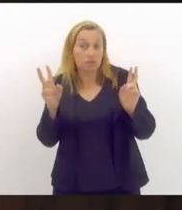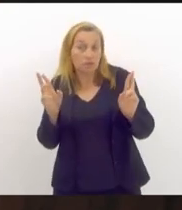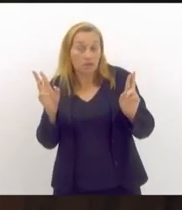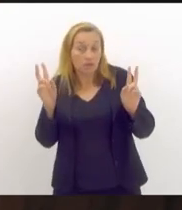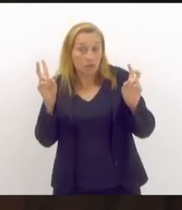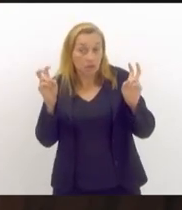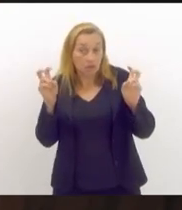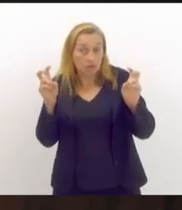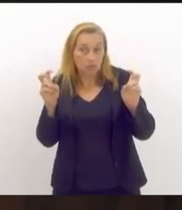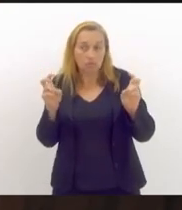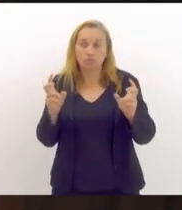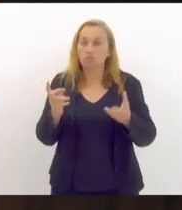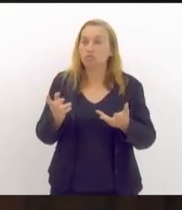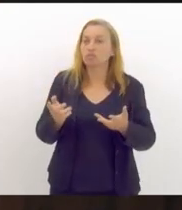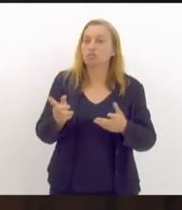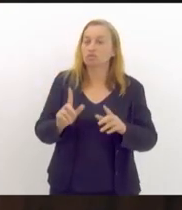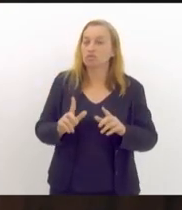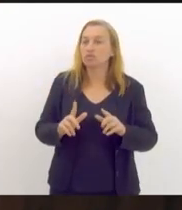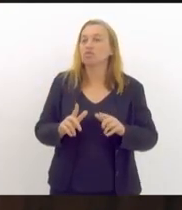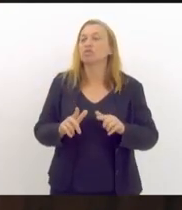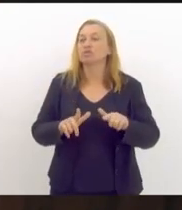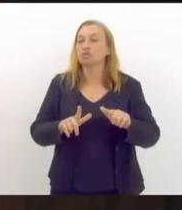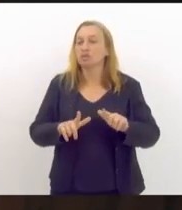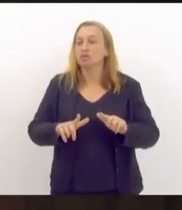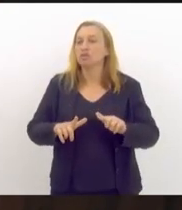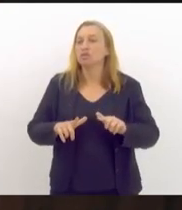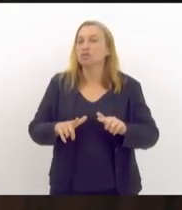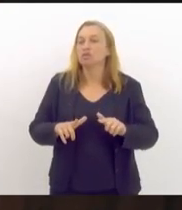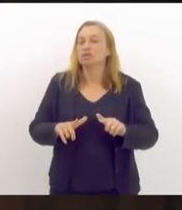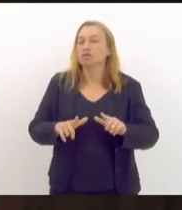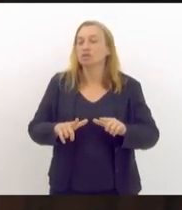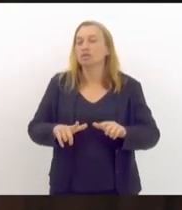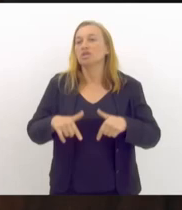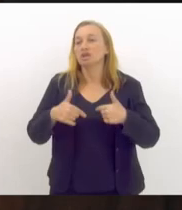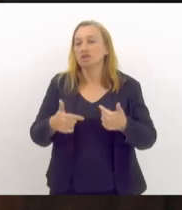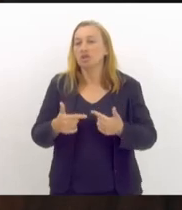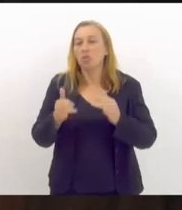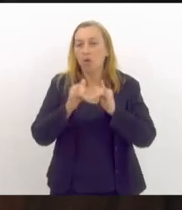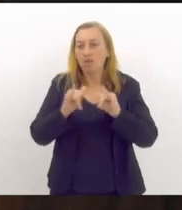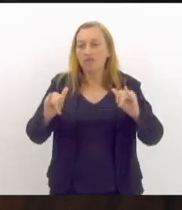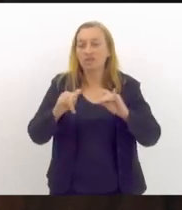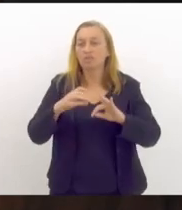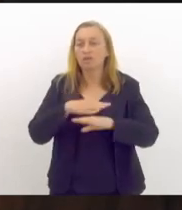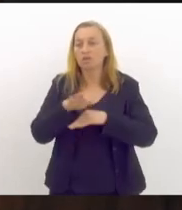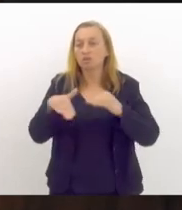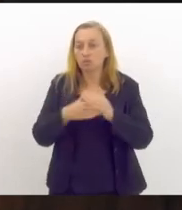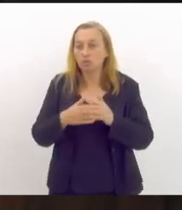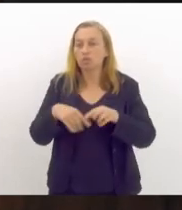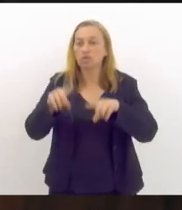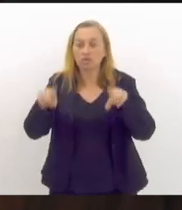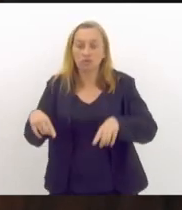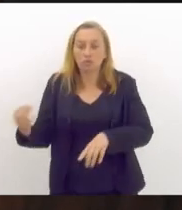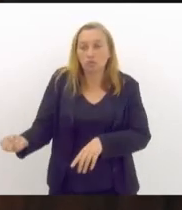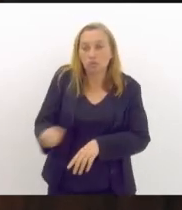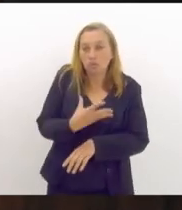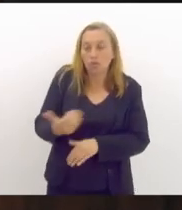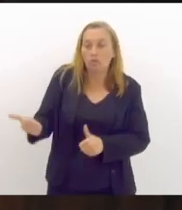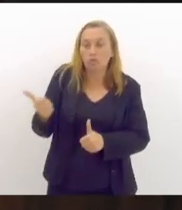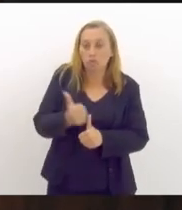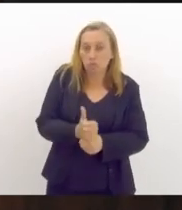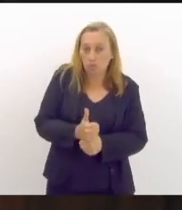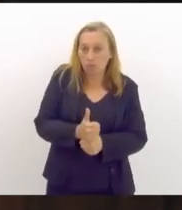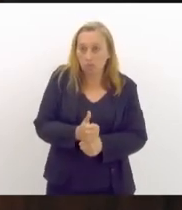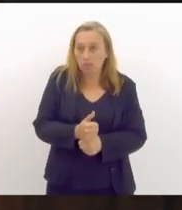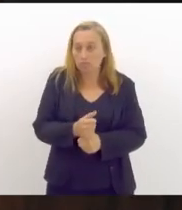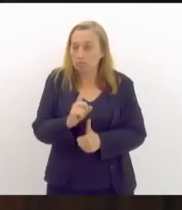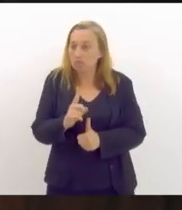funcionais Então tá aí o aviso é para que todos os novos servidores Tome posse para que